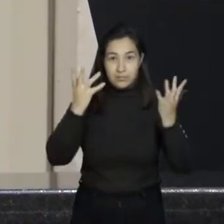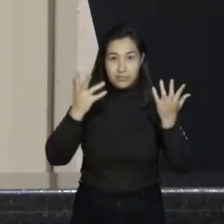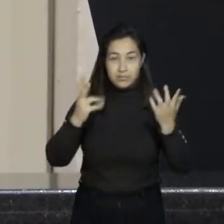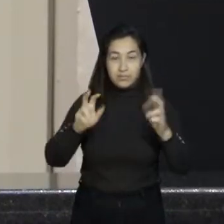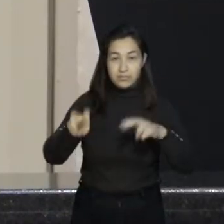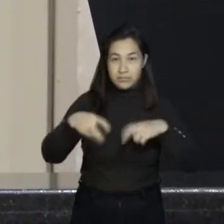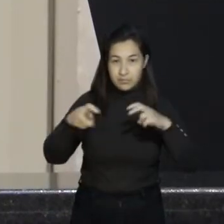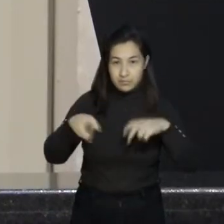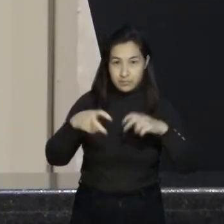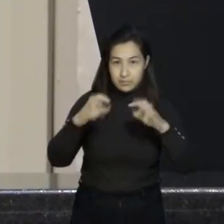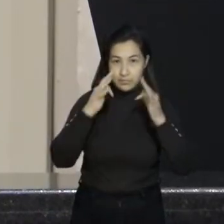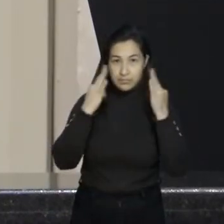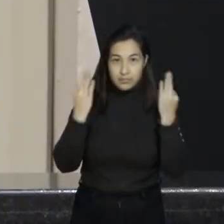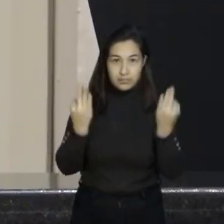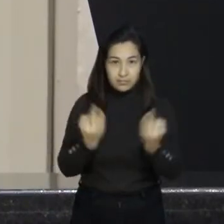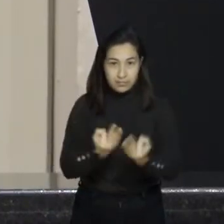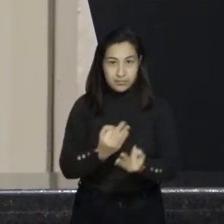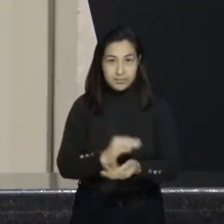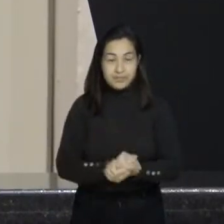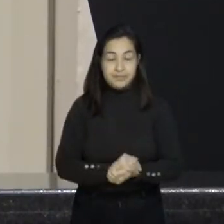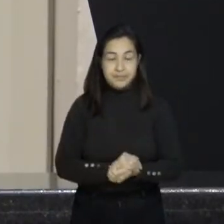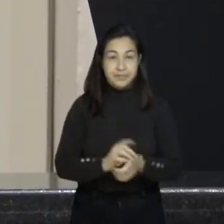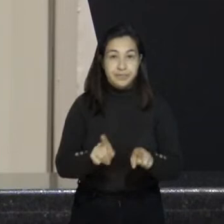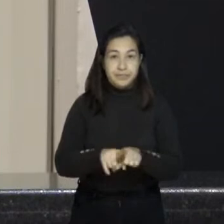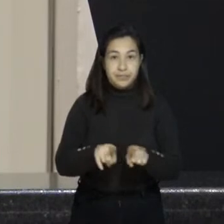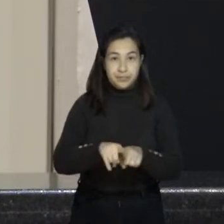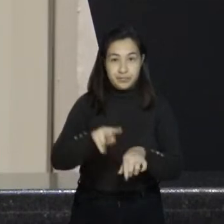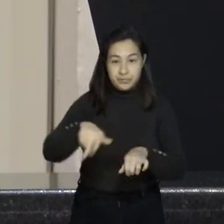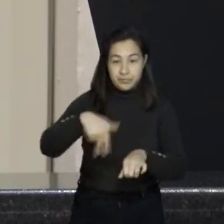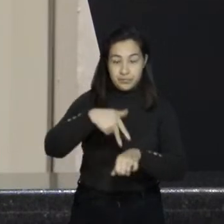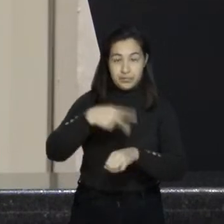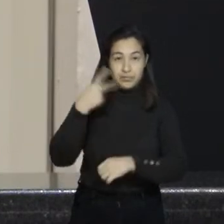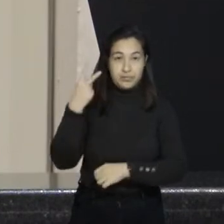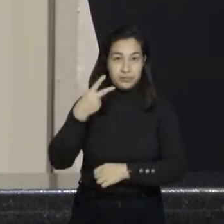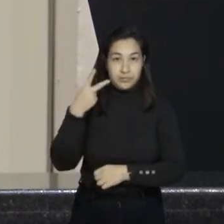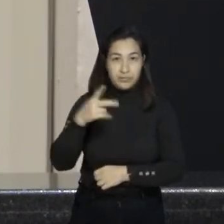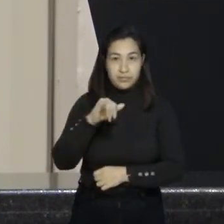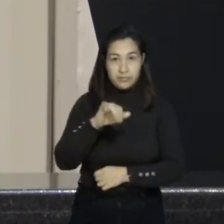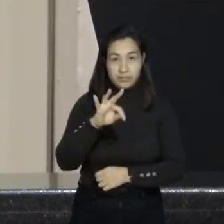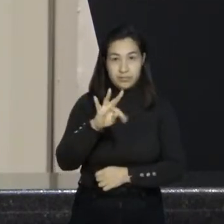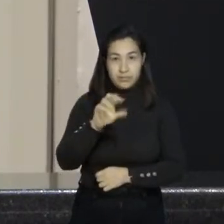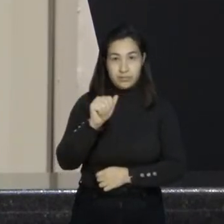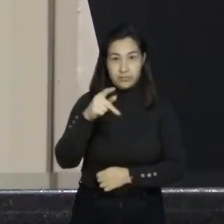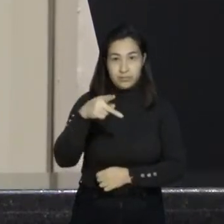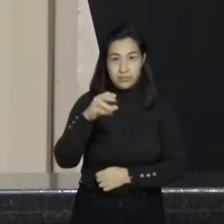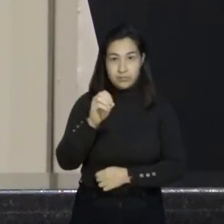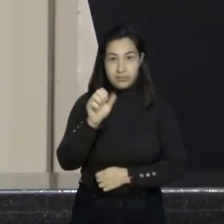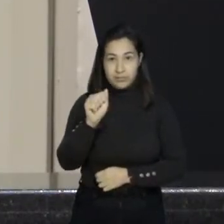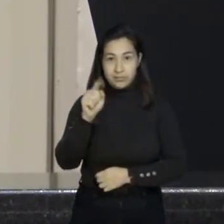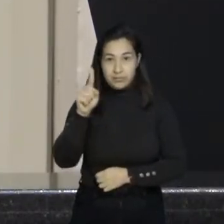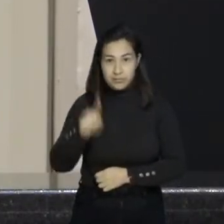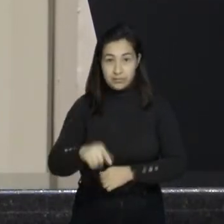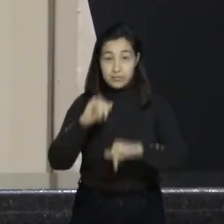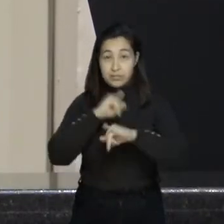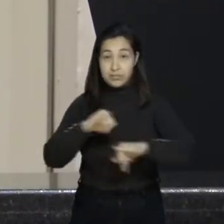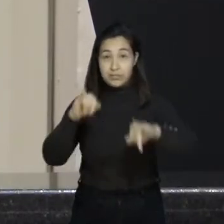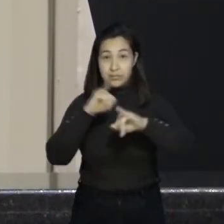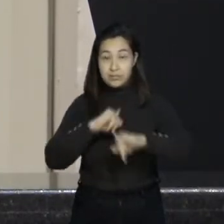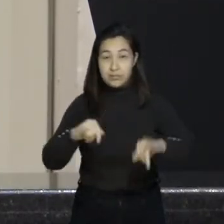suspense à sessão fez uso da palavra vereador de Itapoá Senhor Thiago de Oliveira para divulgar o projeto de